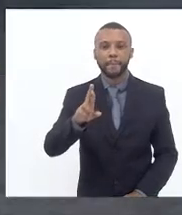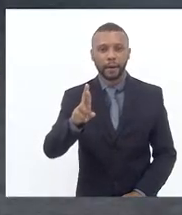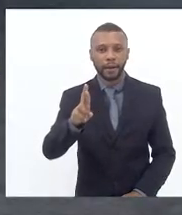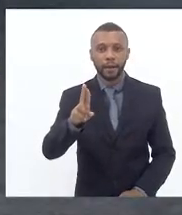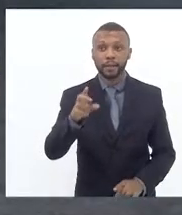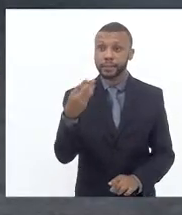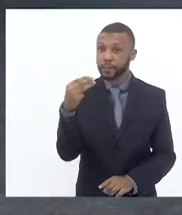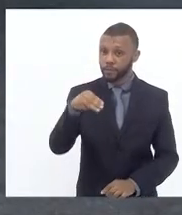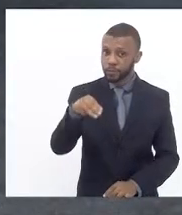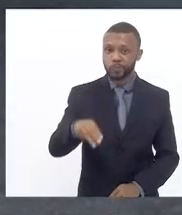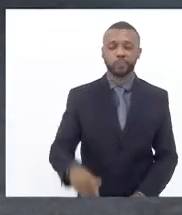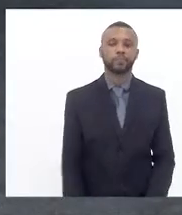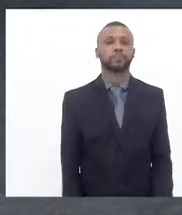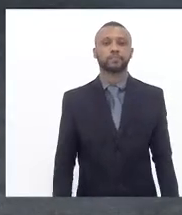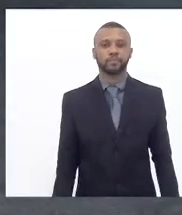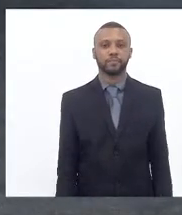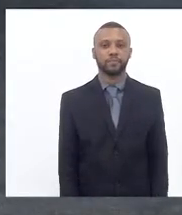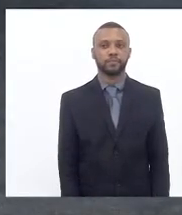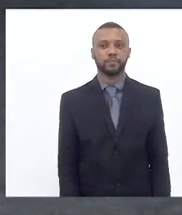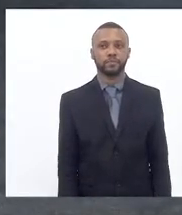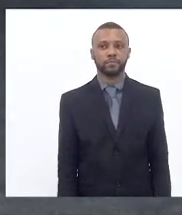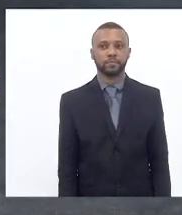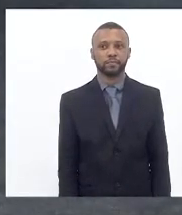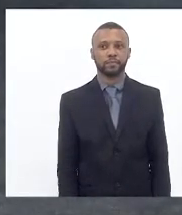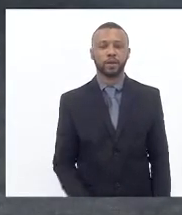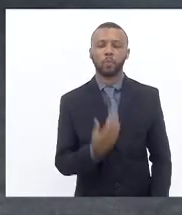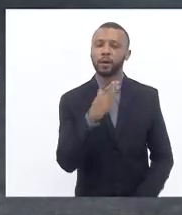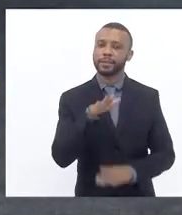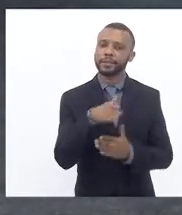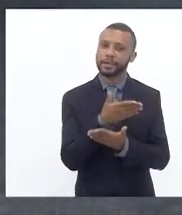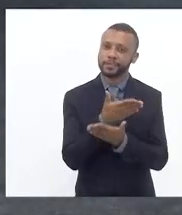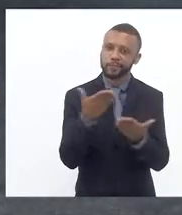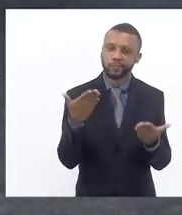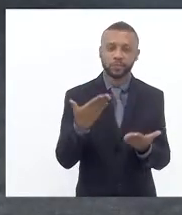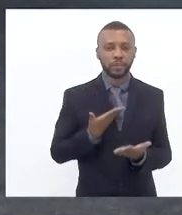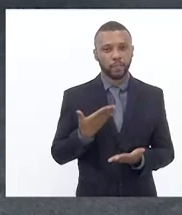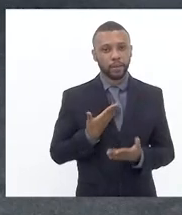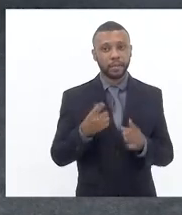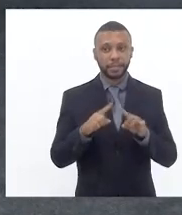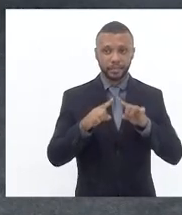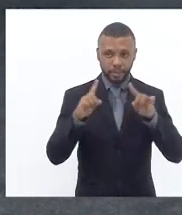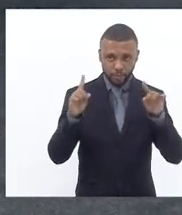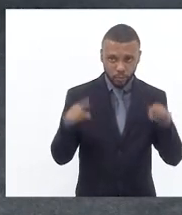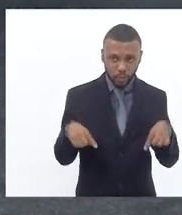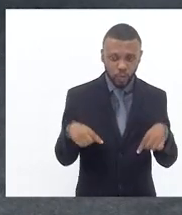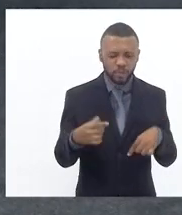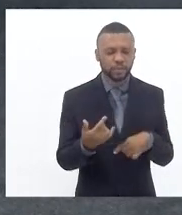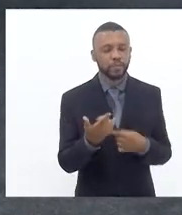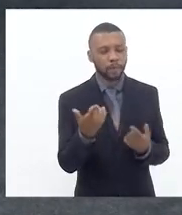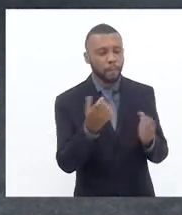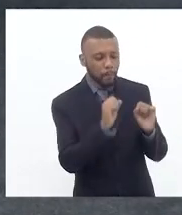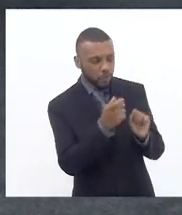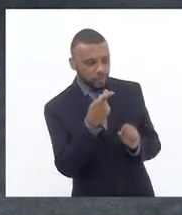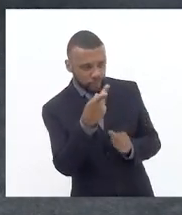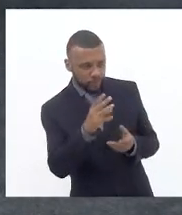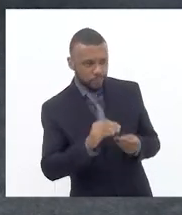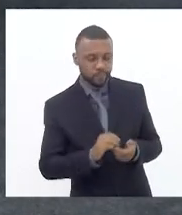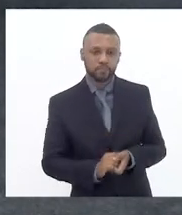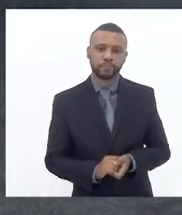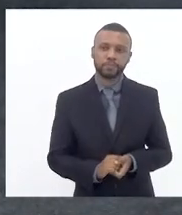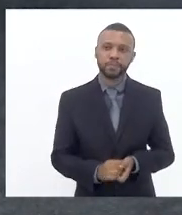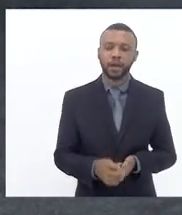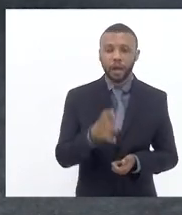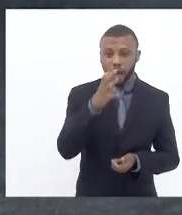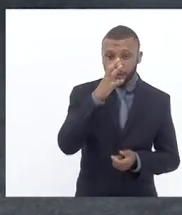minutos o presente demais colegas servidores pode falar eu